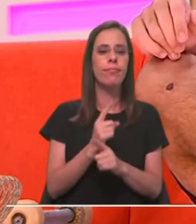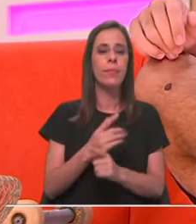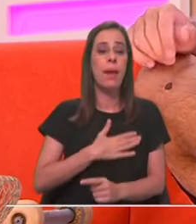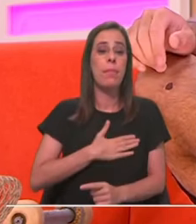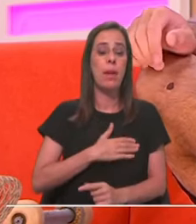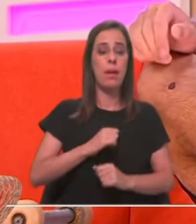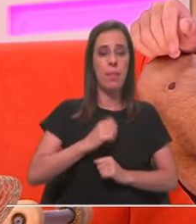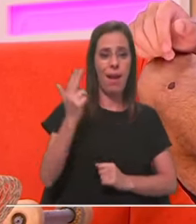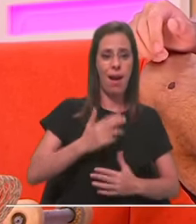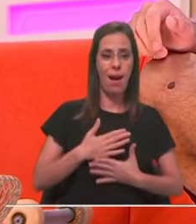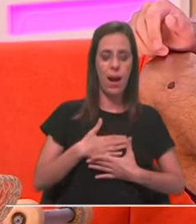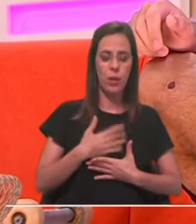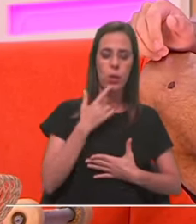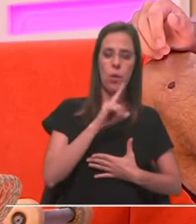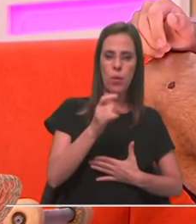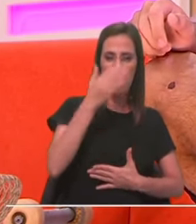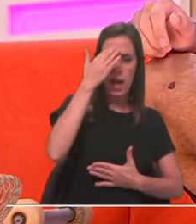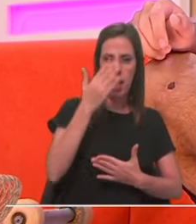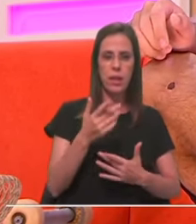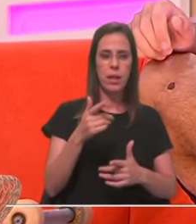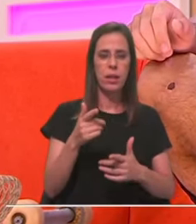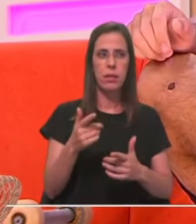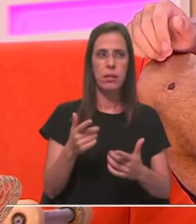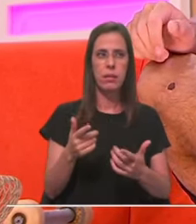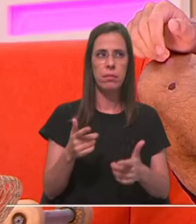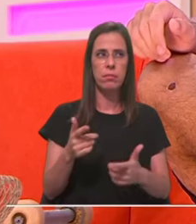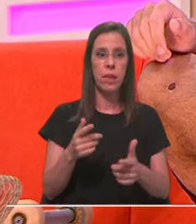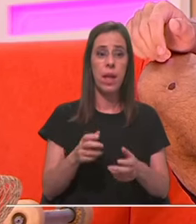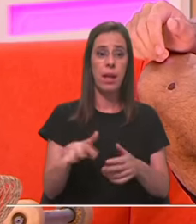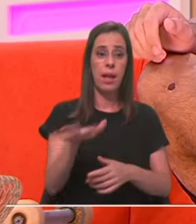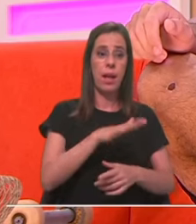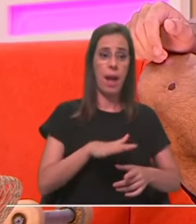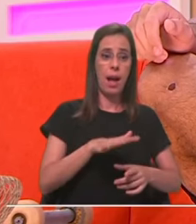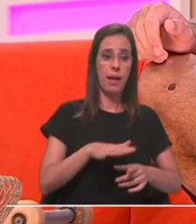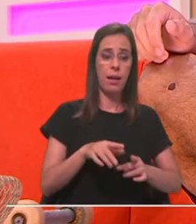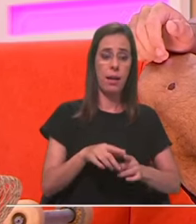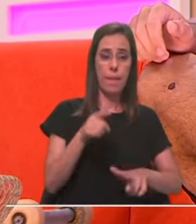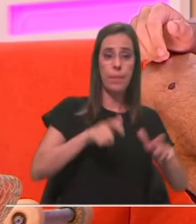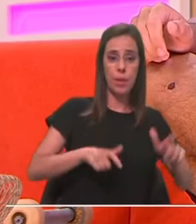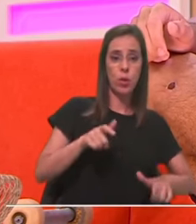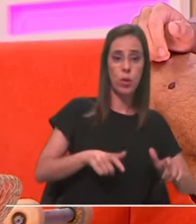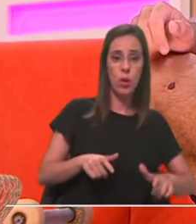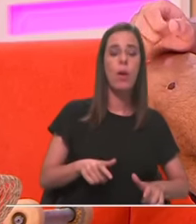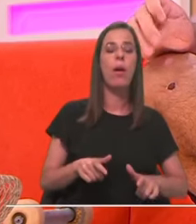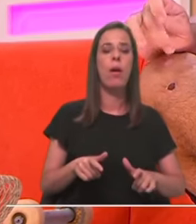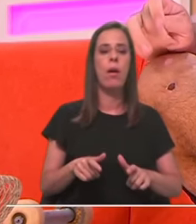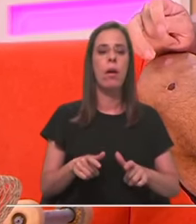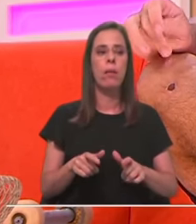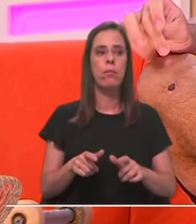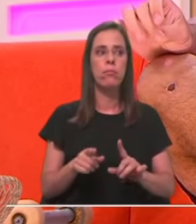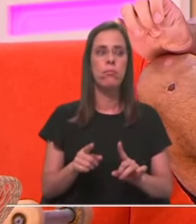arte Claro naturalmente mas o que pergunto é achas que a perceção das da da indústria e e das pessoas enfim que estão à